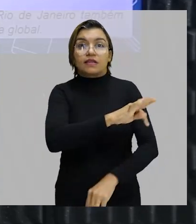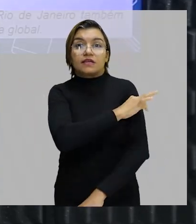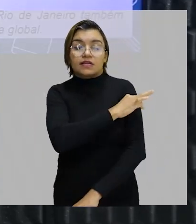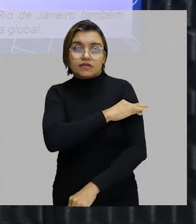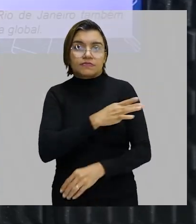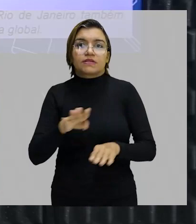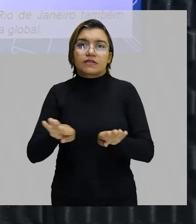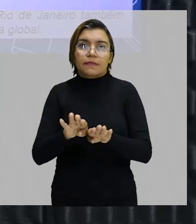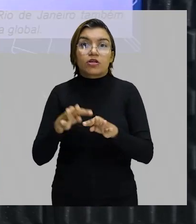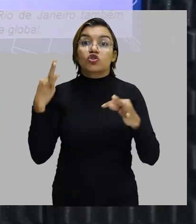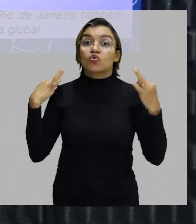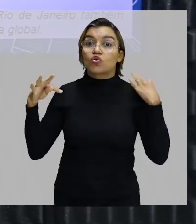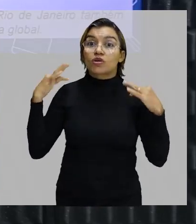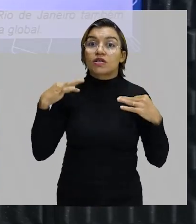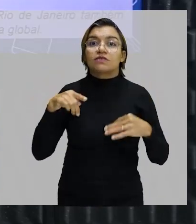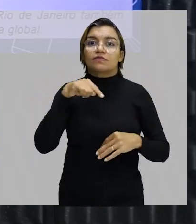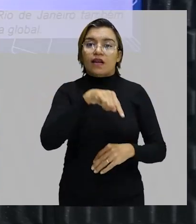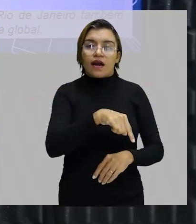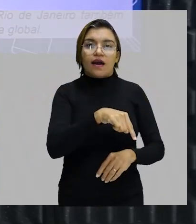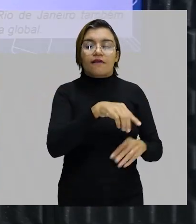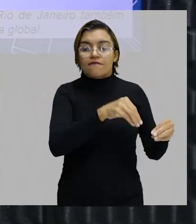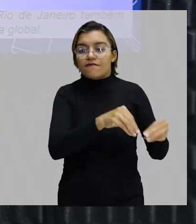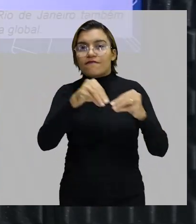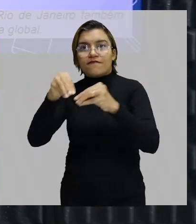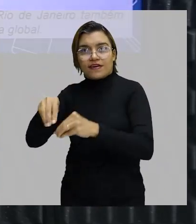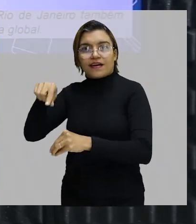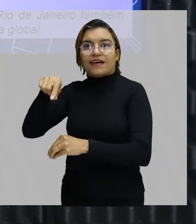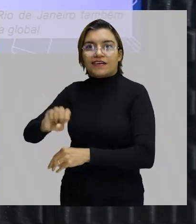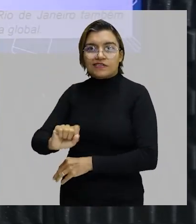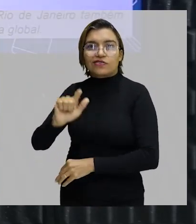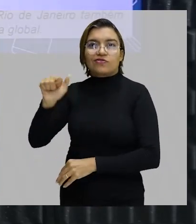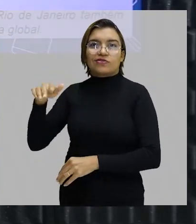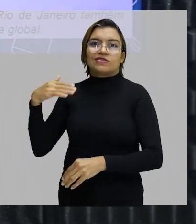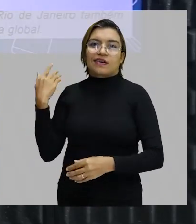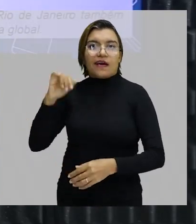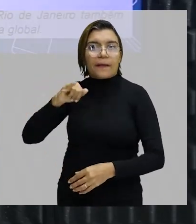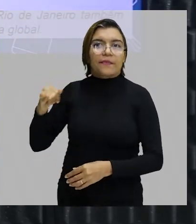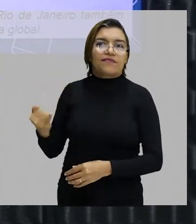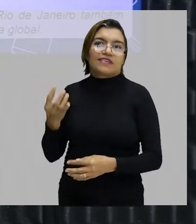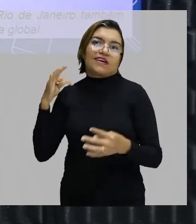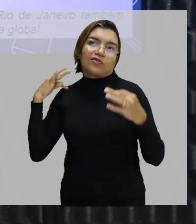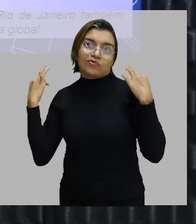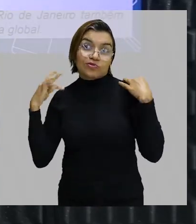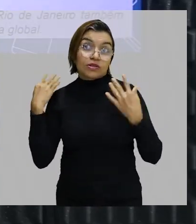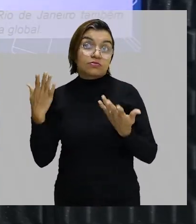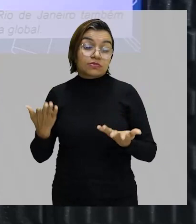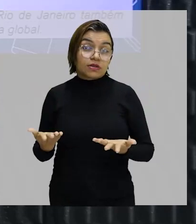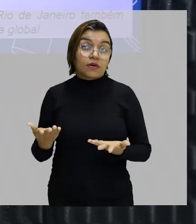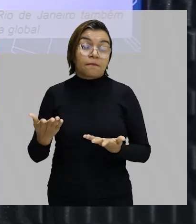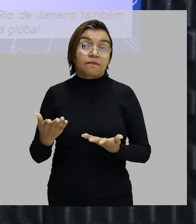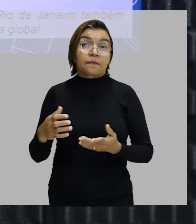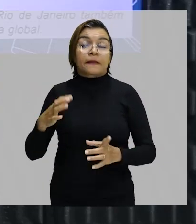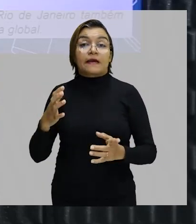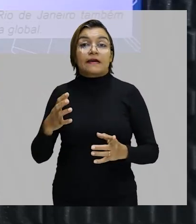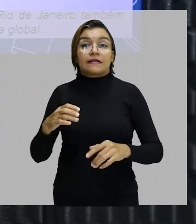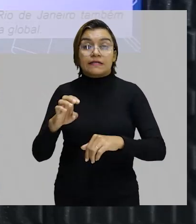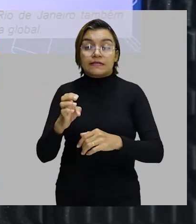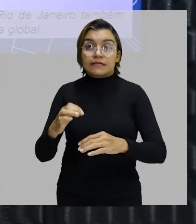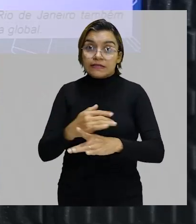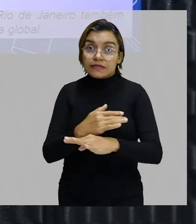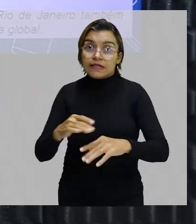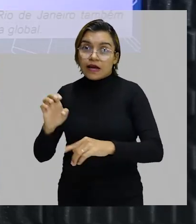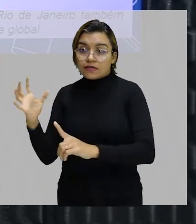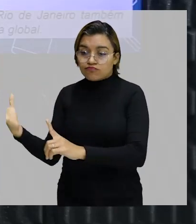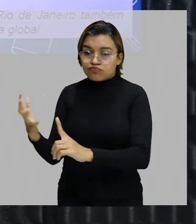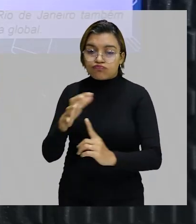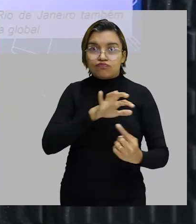turismo, por exemplo, muita gente sai de Teresina para vir para cá, para São Luís, para aproveitar o turismo. Né? Então, veja, são cidades que têm essa influência local.